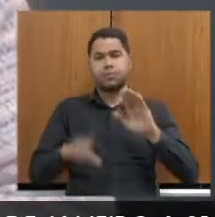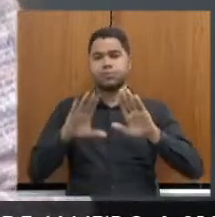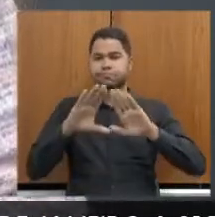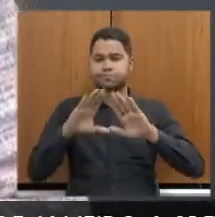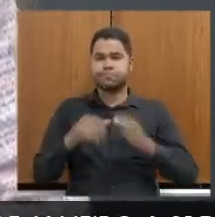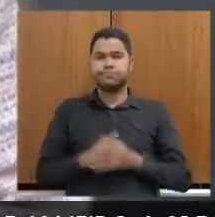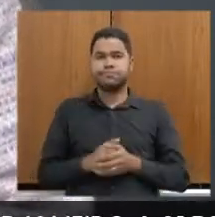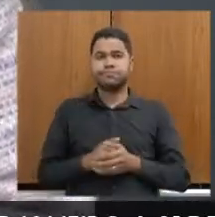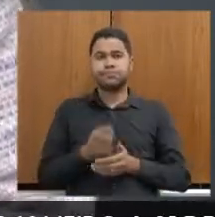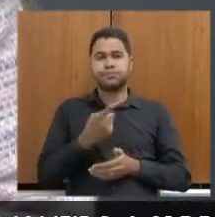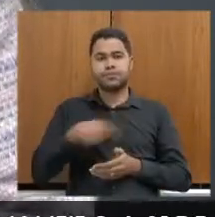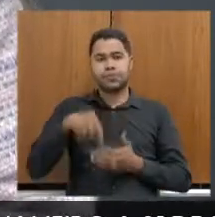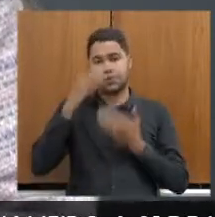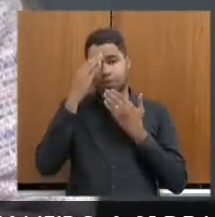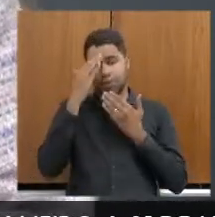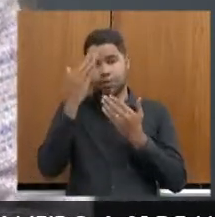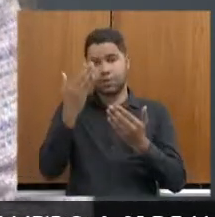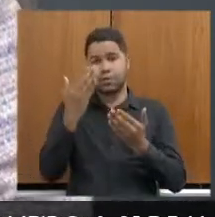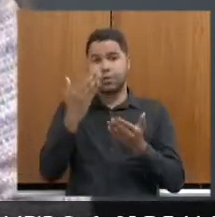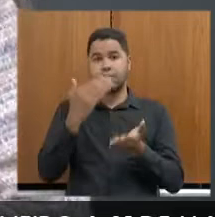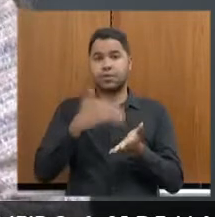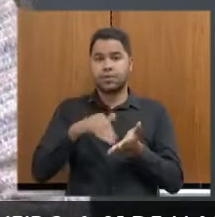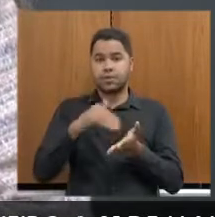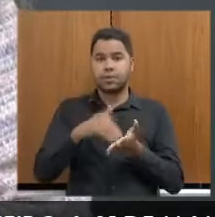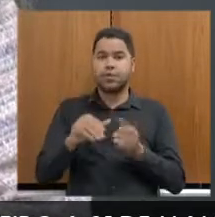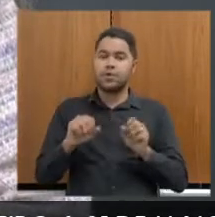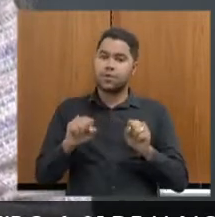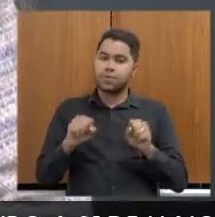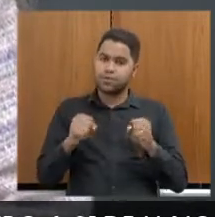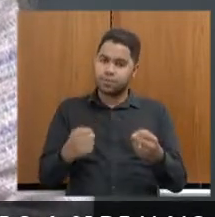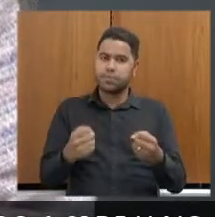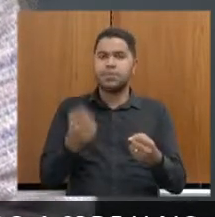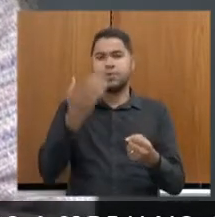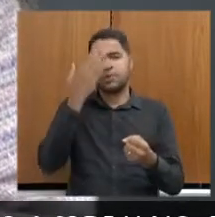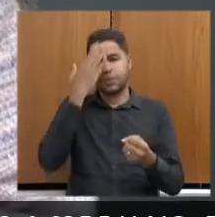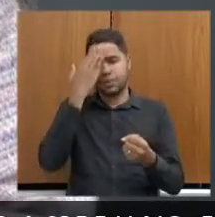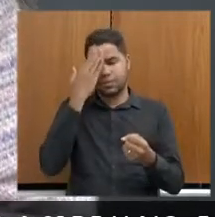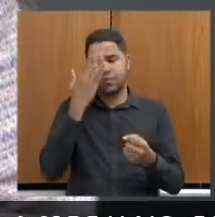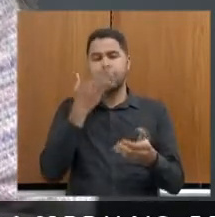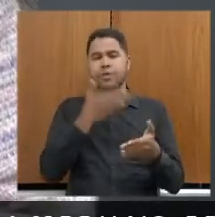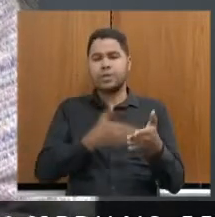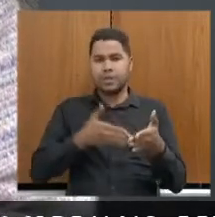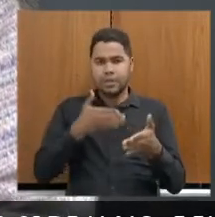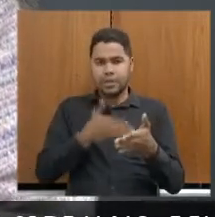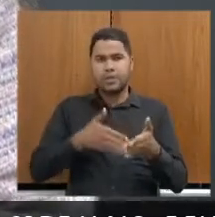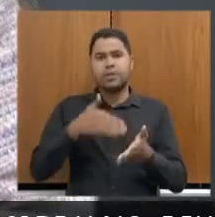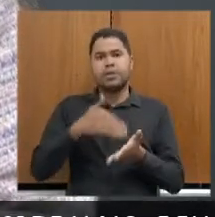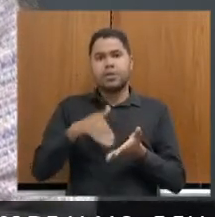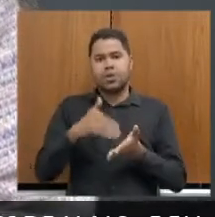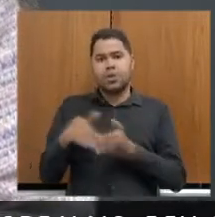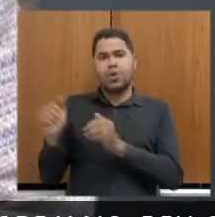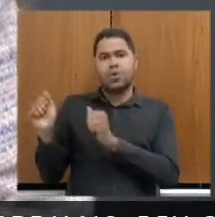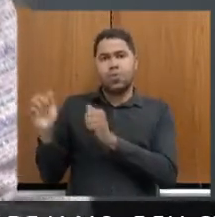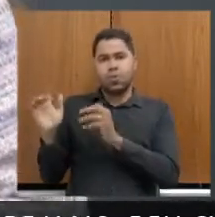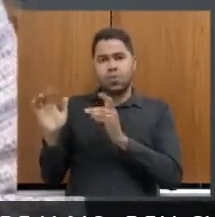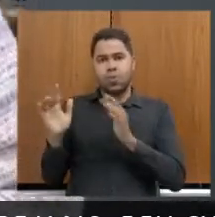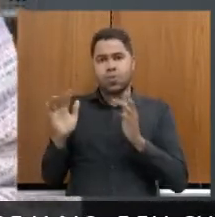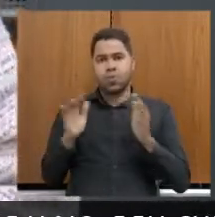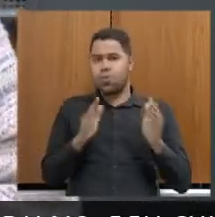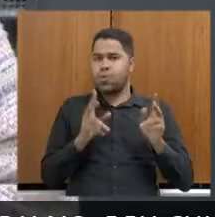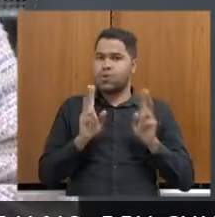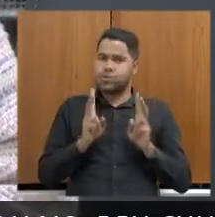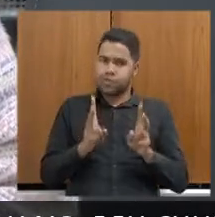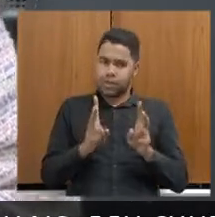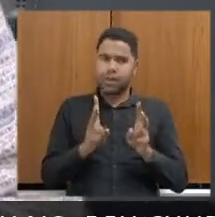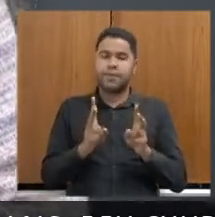viu e nós agradecemos por isso secretário por esse empenho nós sabemos a dificuldade que a secretaria passou é sempre